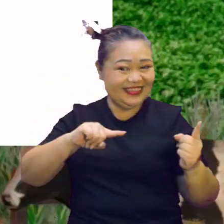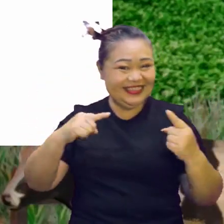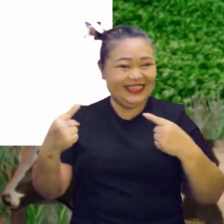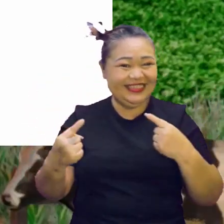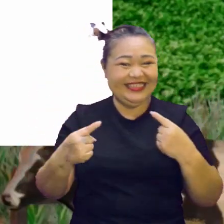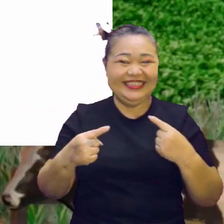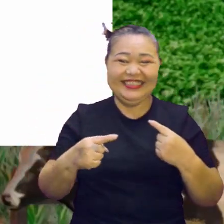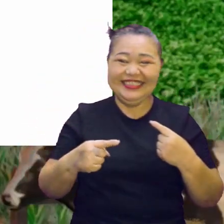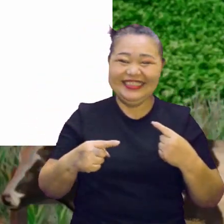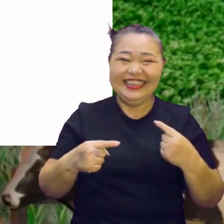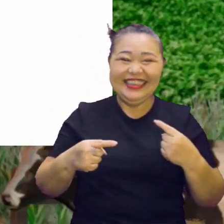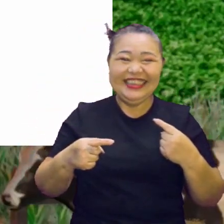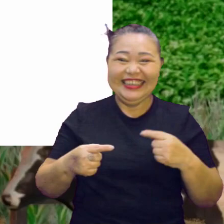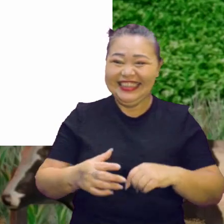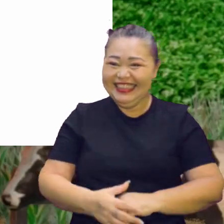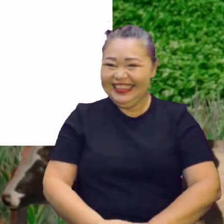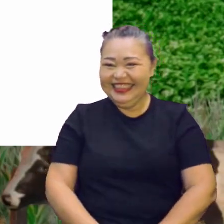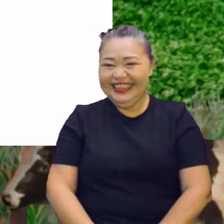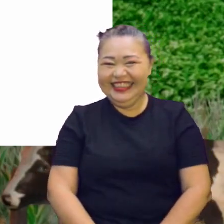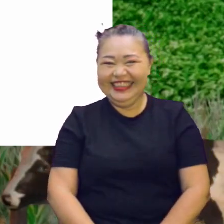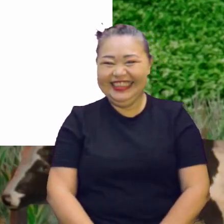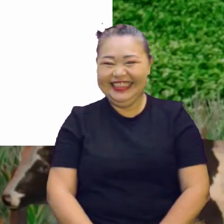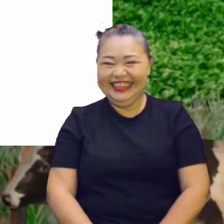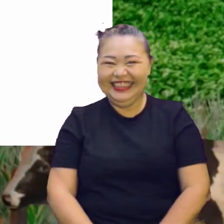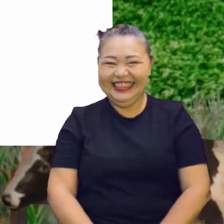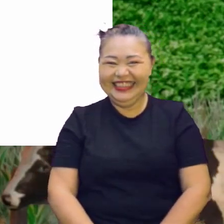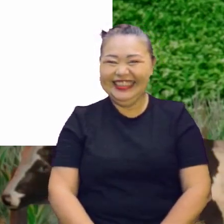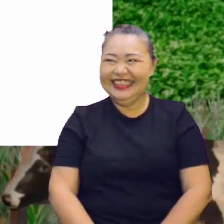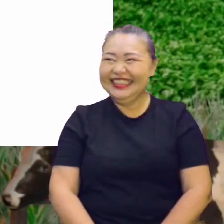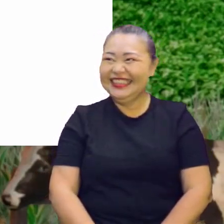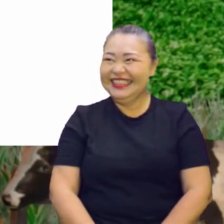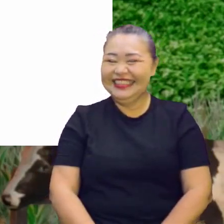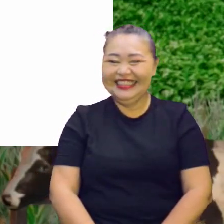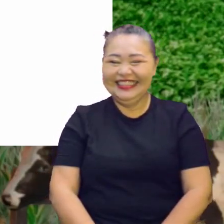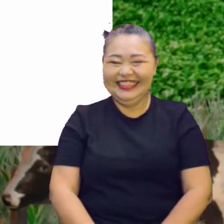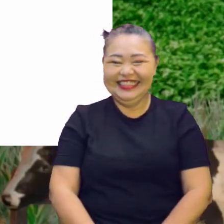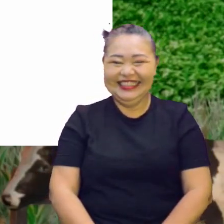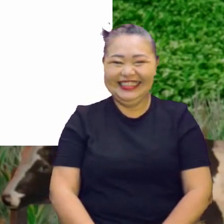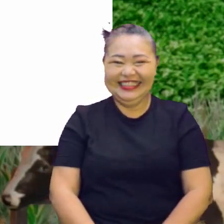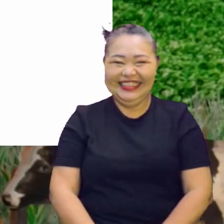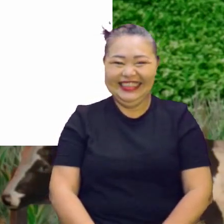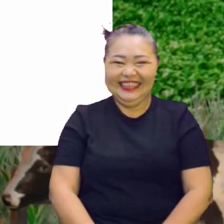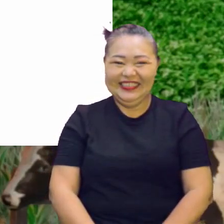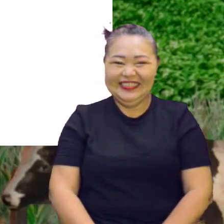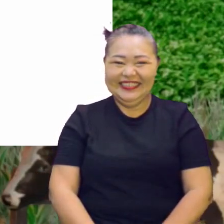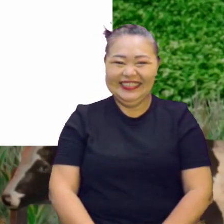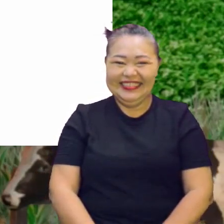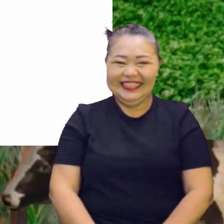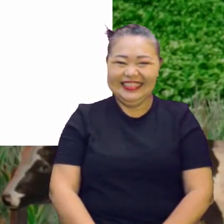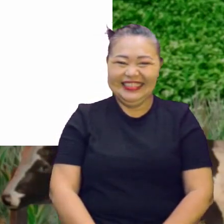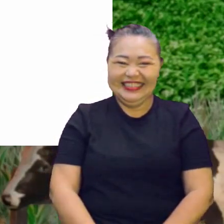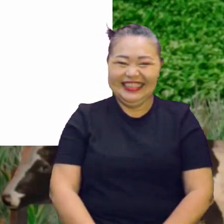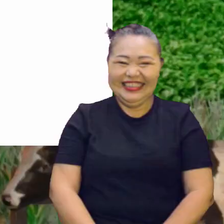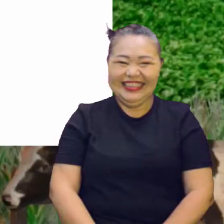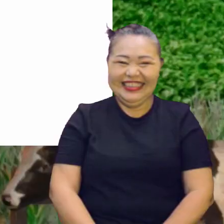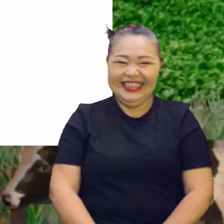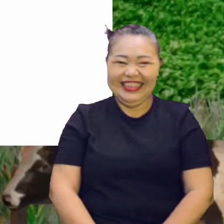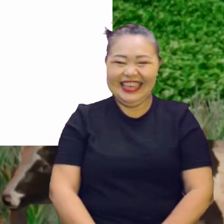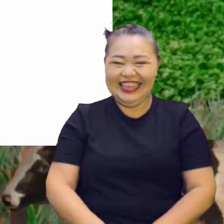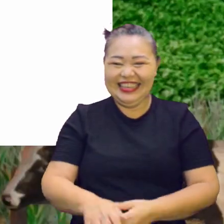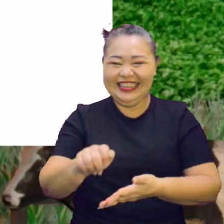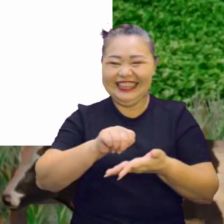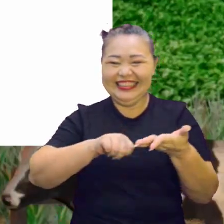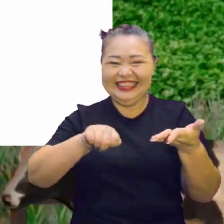atividade? Boa. Que bom, que bom. E agora, professor, vamos fazer as correções? Meus